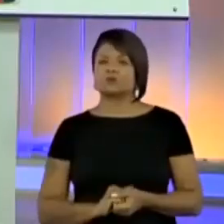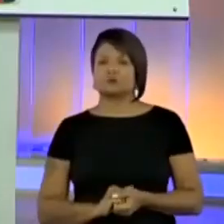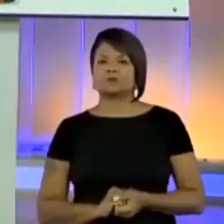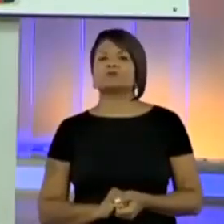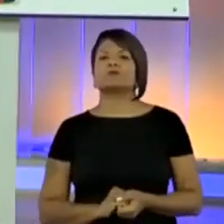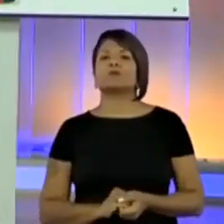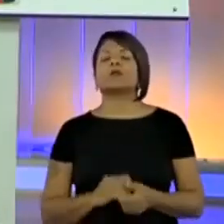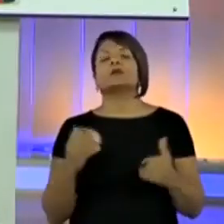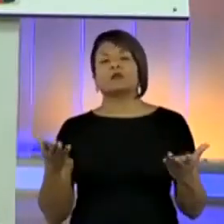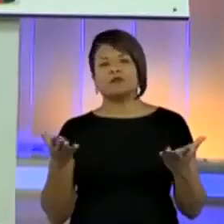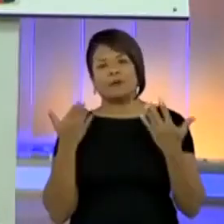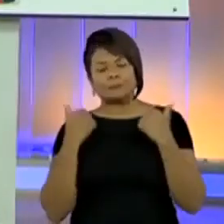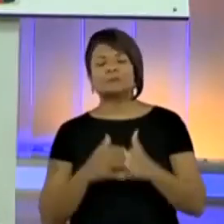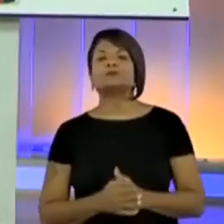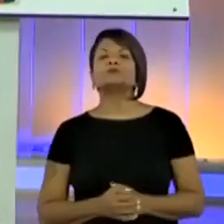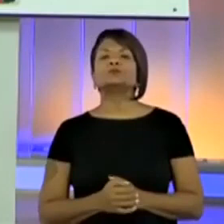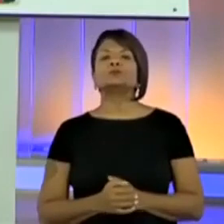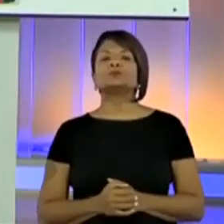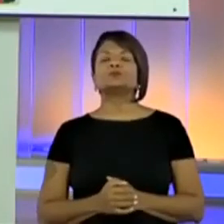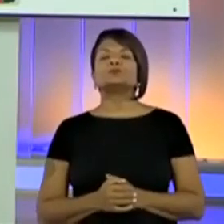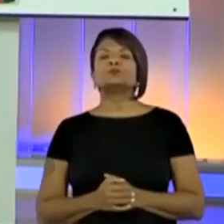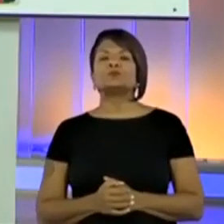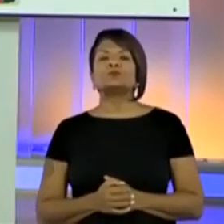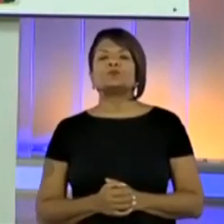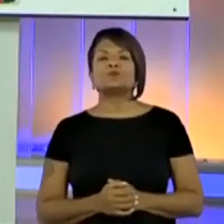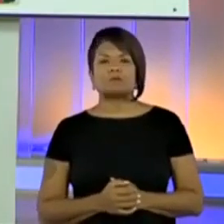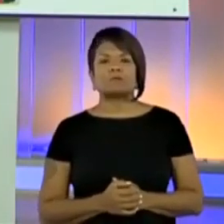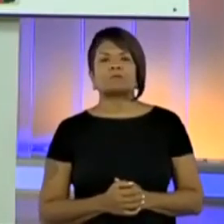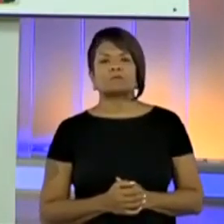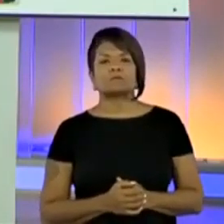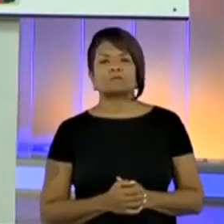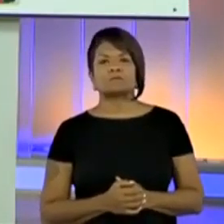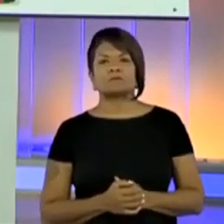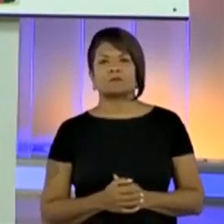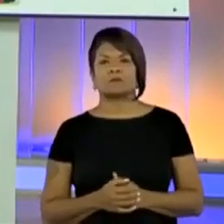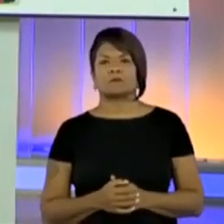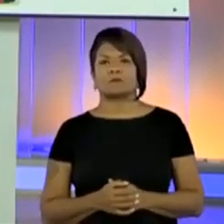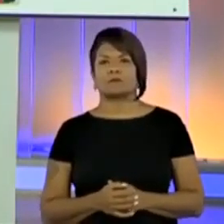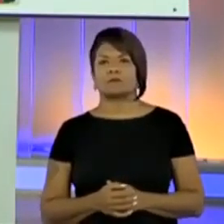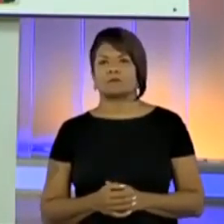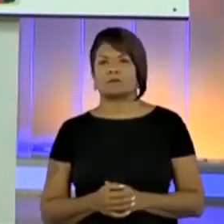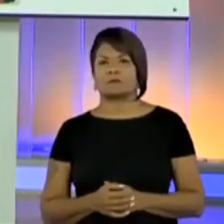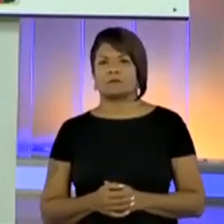Então, vamos lá, vou continuar aqui passando para vocês.